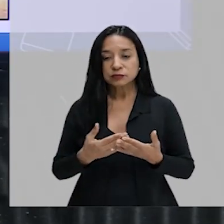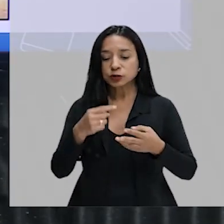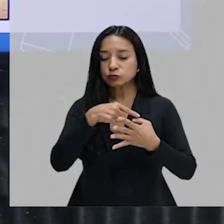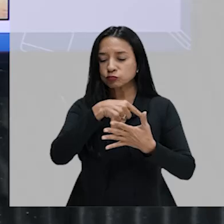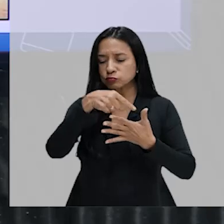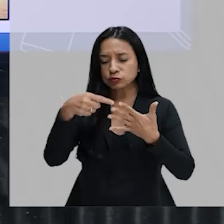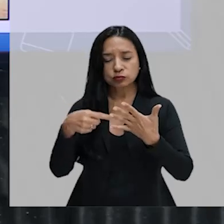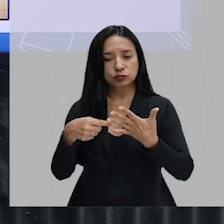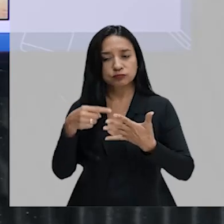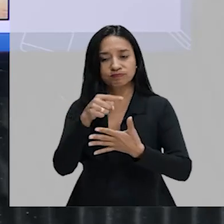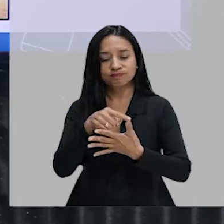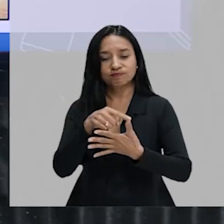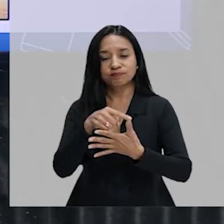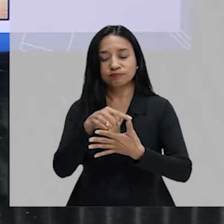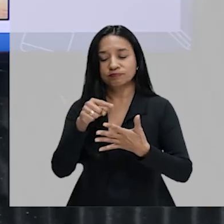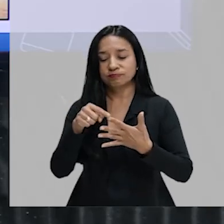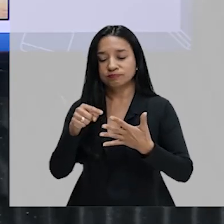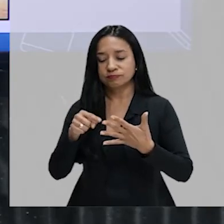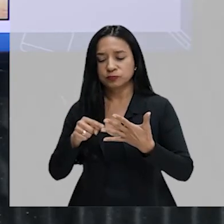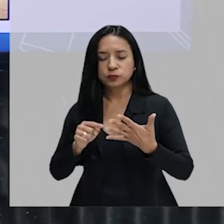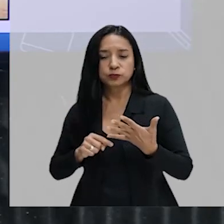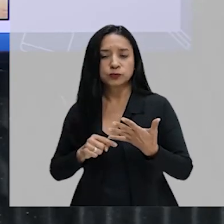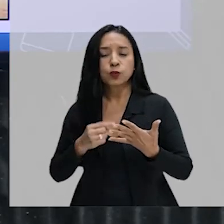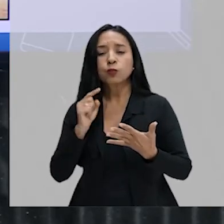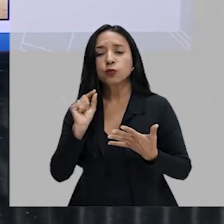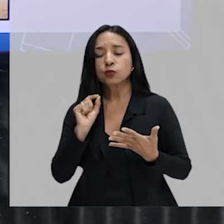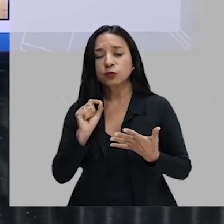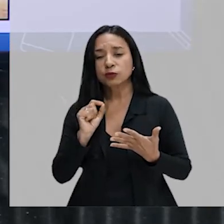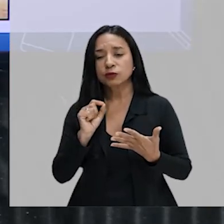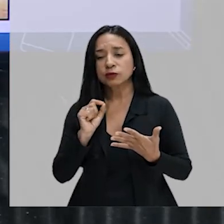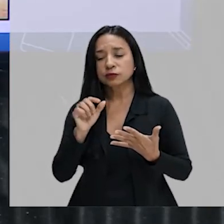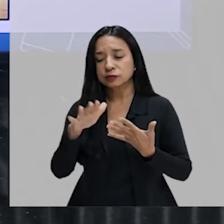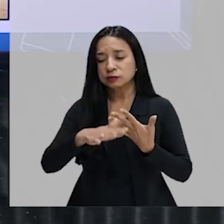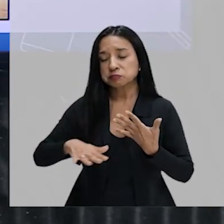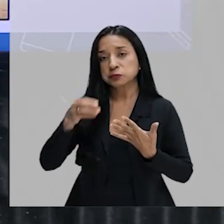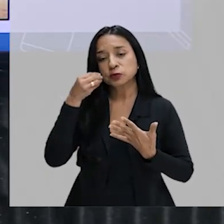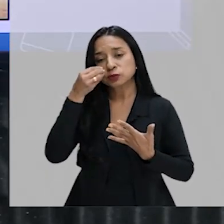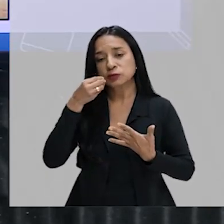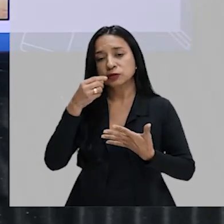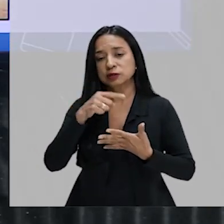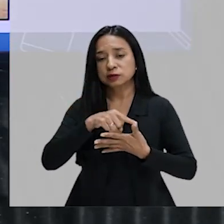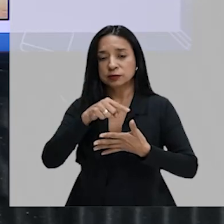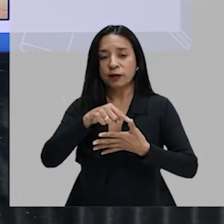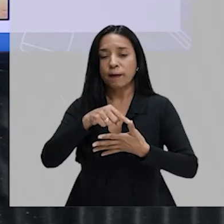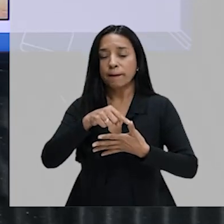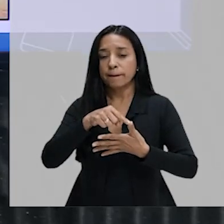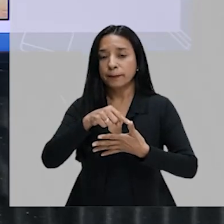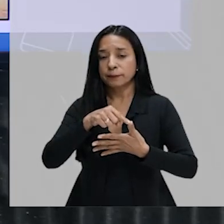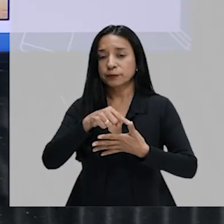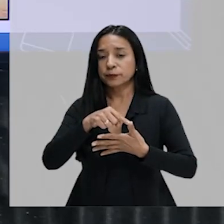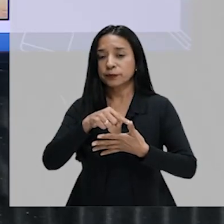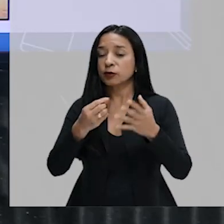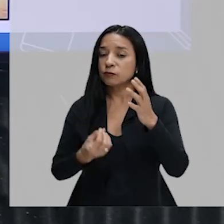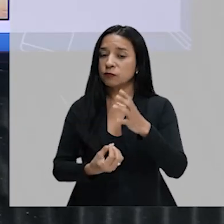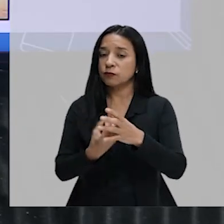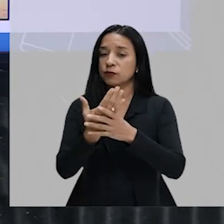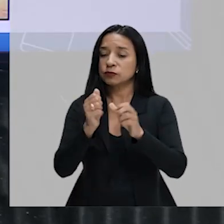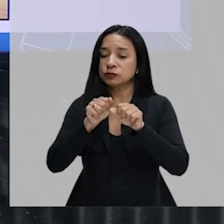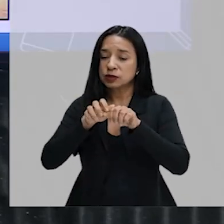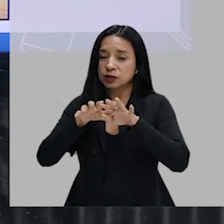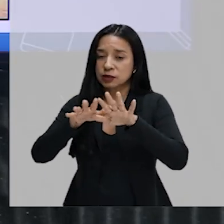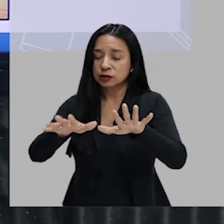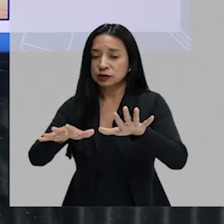sexualidade, a afetividade e a transcendência. Esses elementos aqui são os